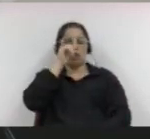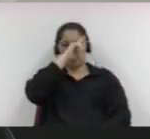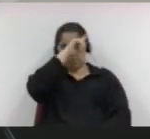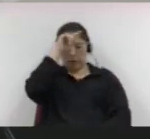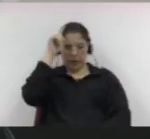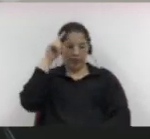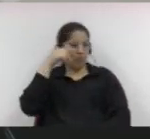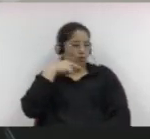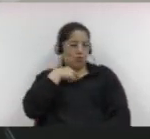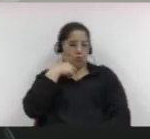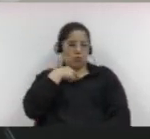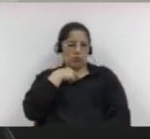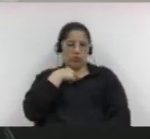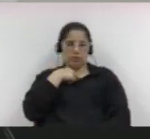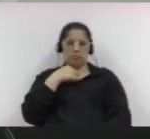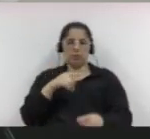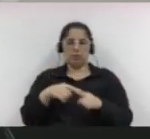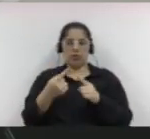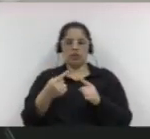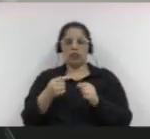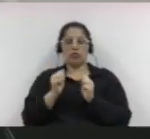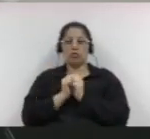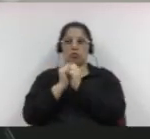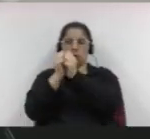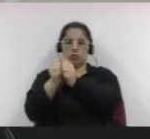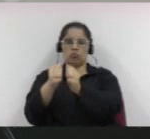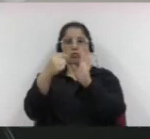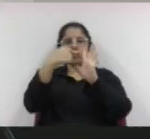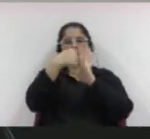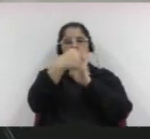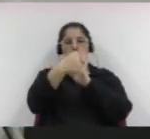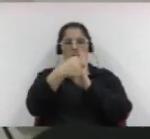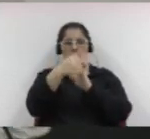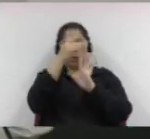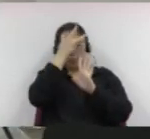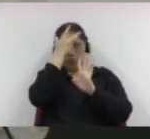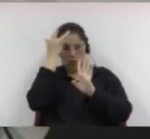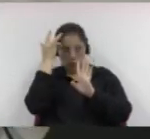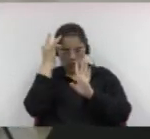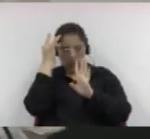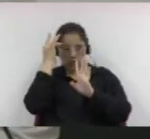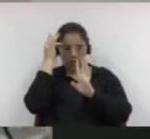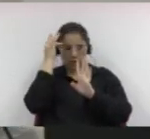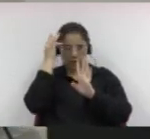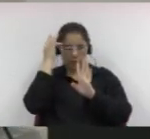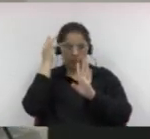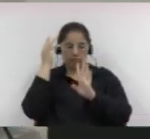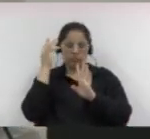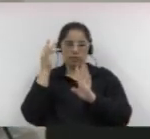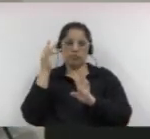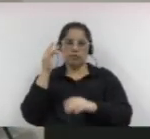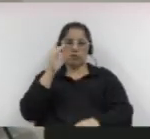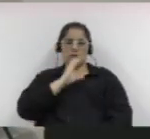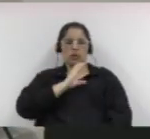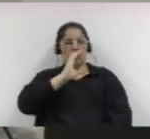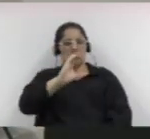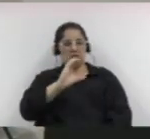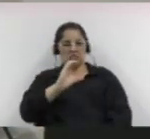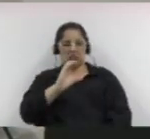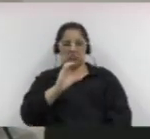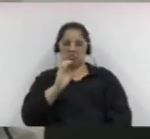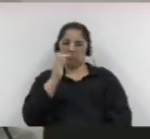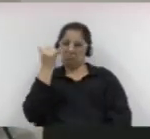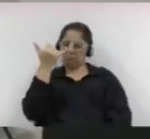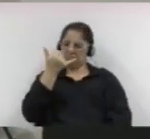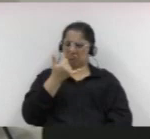mas nós fomos lá, os demais vereadores, 4. E A coordenadora disse que desconhece que tinha pessoa lá por